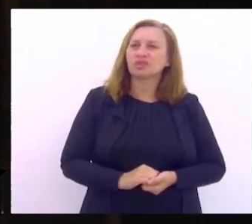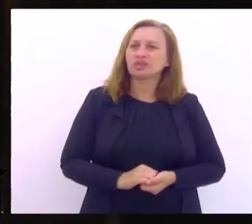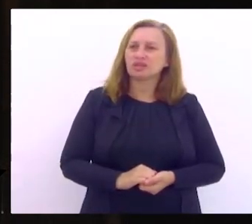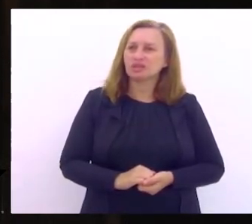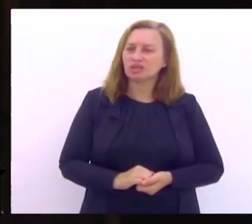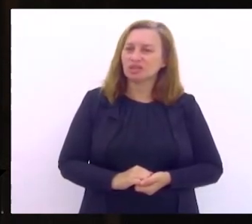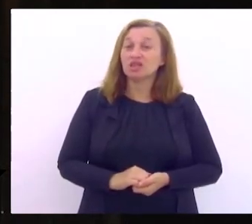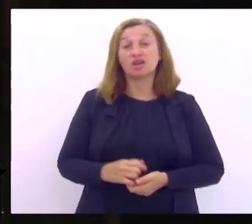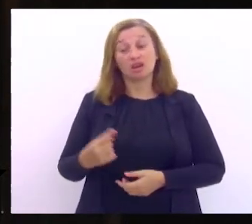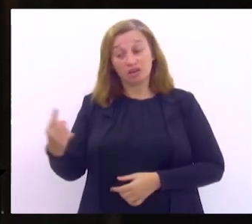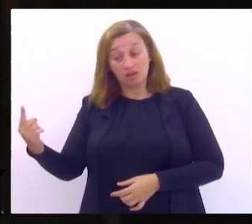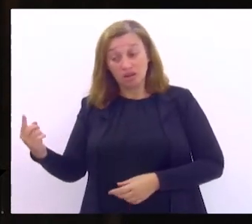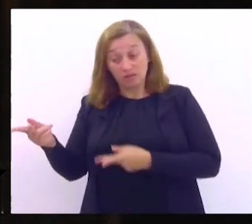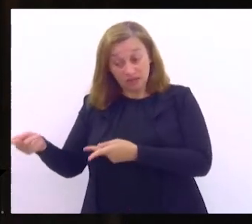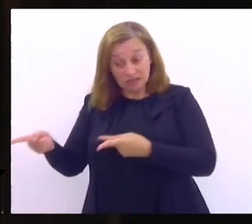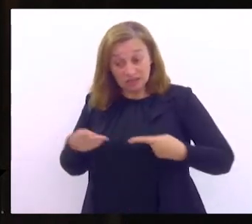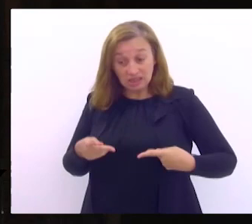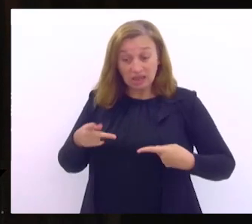Vieram aqui,